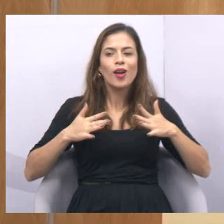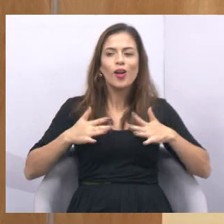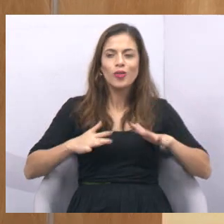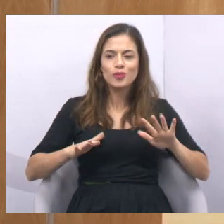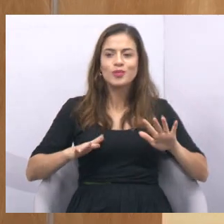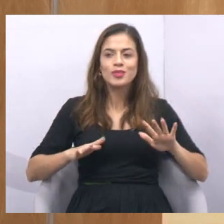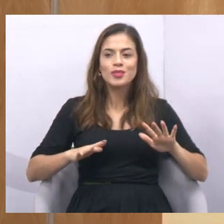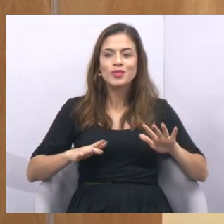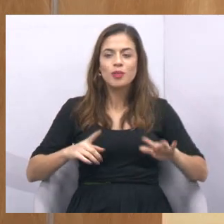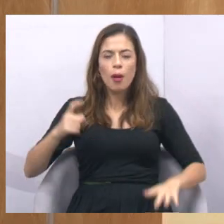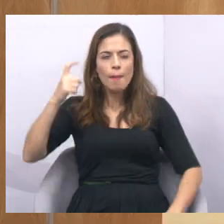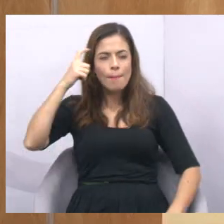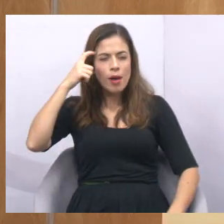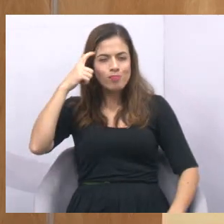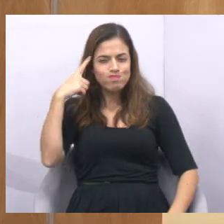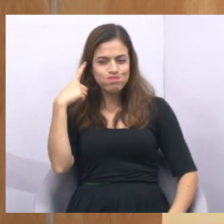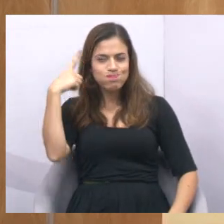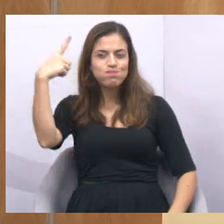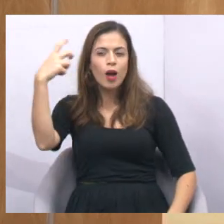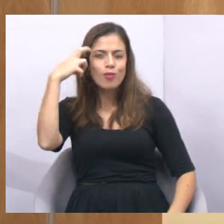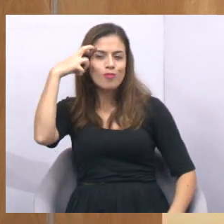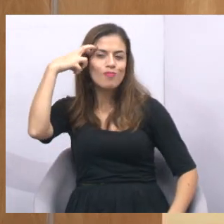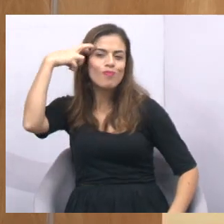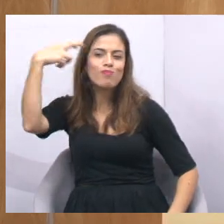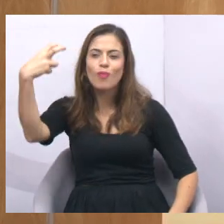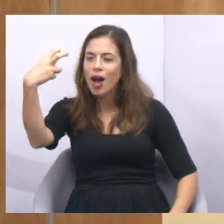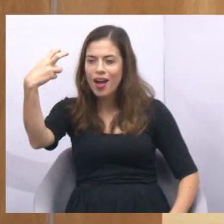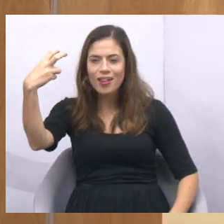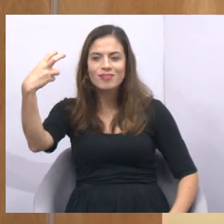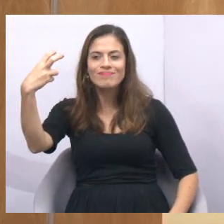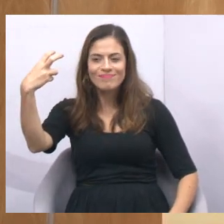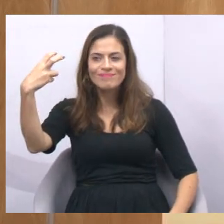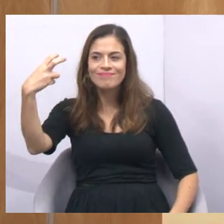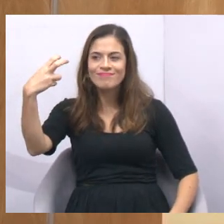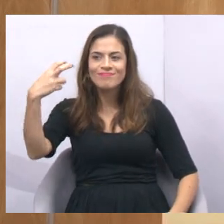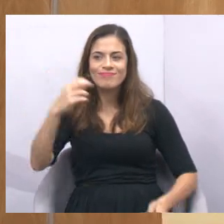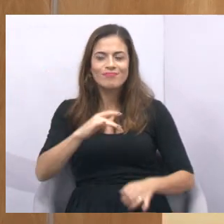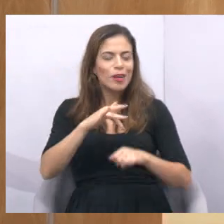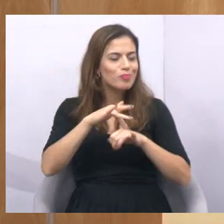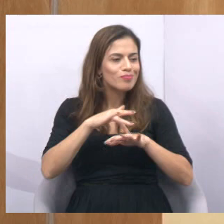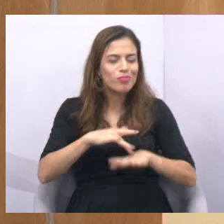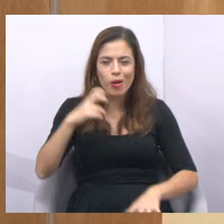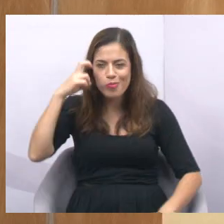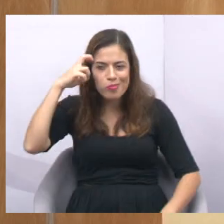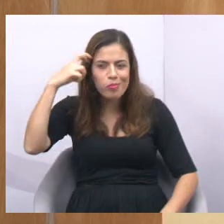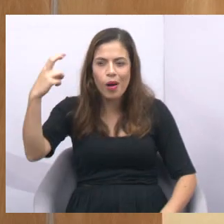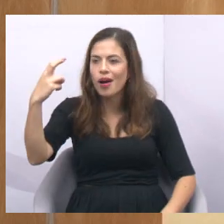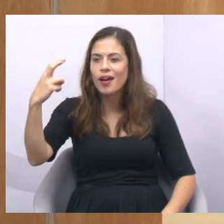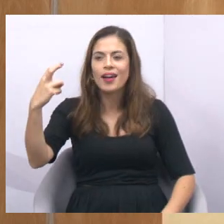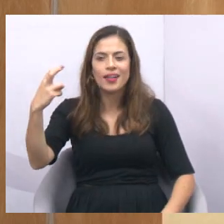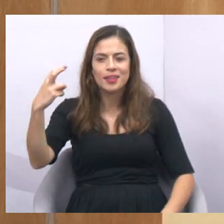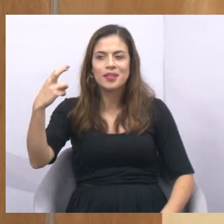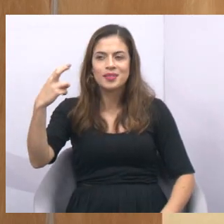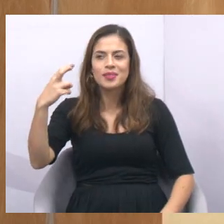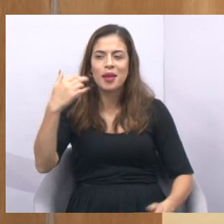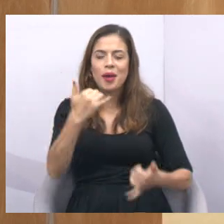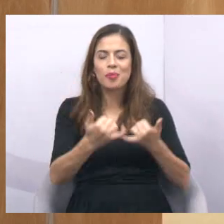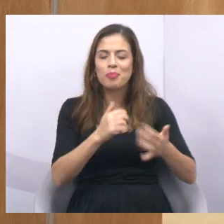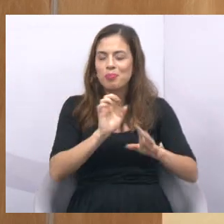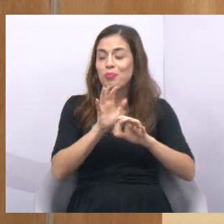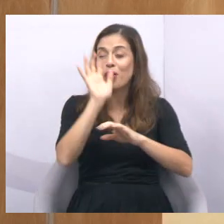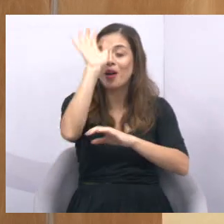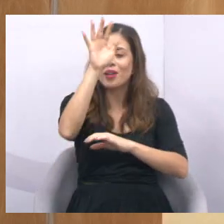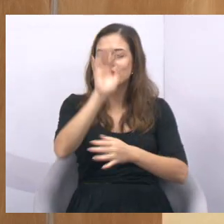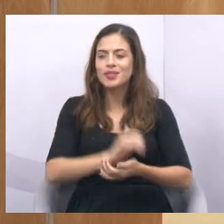tudo cerebral, com uma inteligência, um QI para o jogo absurdo. É uma coisa fora da curva